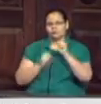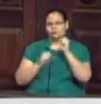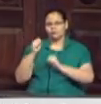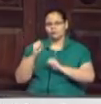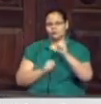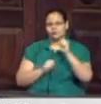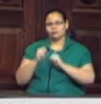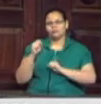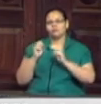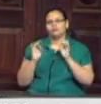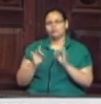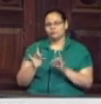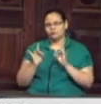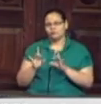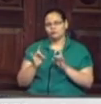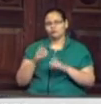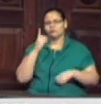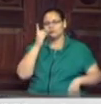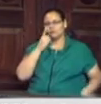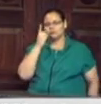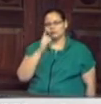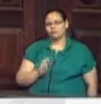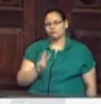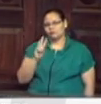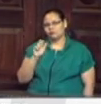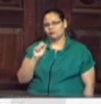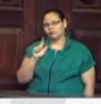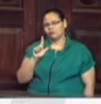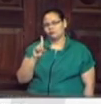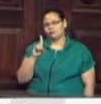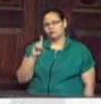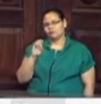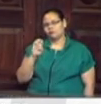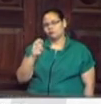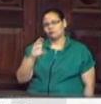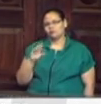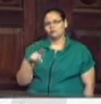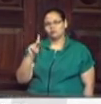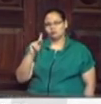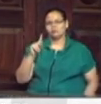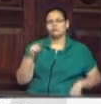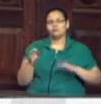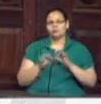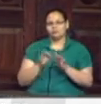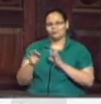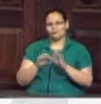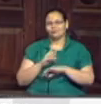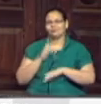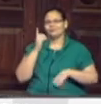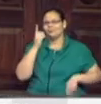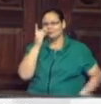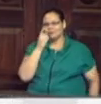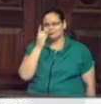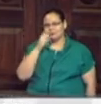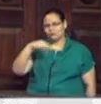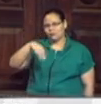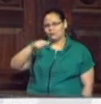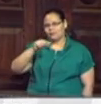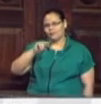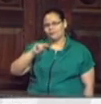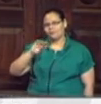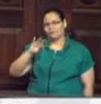Valdec Carneiro. Senhor presidente, o projeto da deputada Marta Rocha pretende alterar a lei de